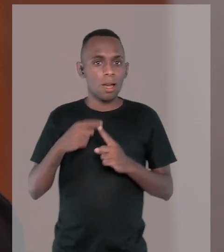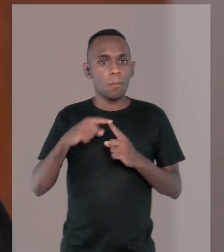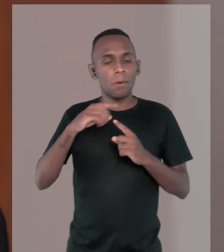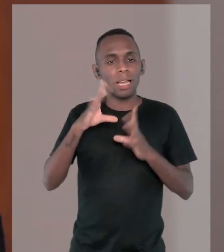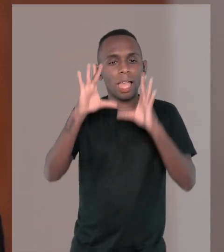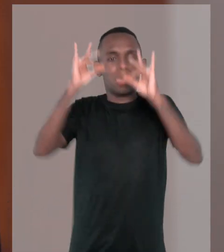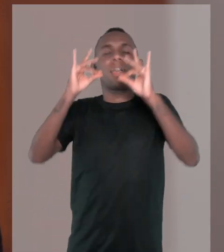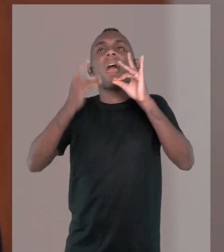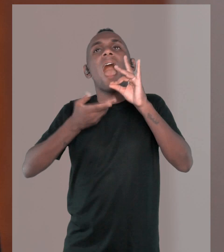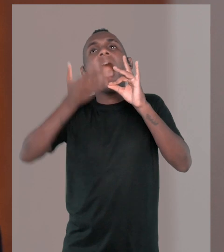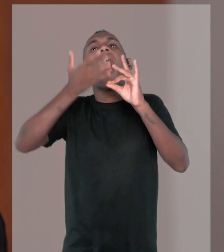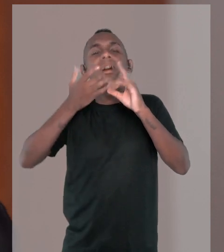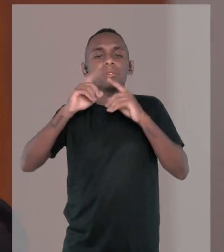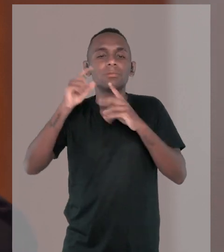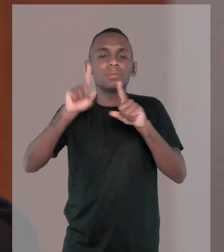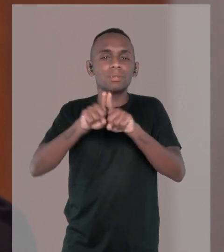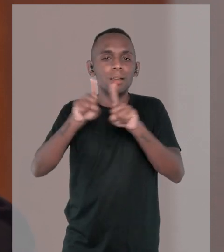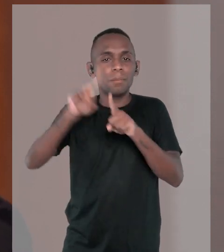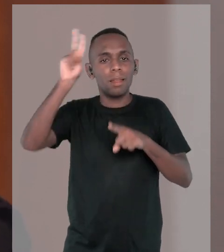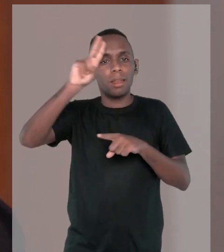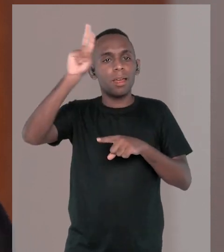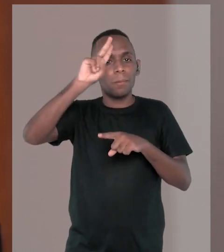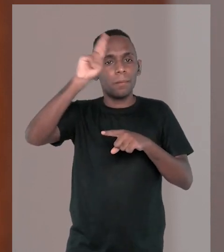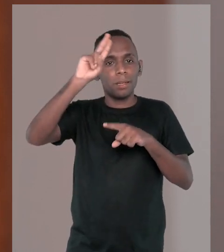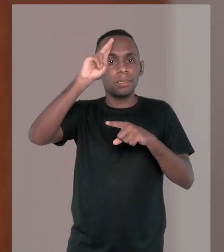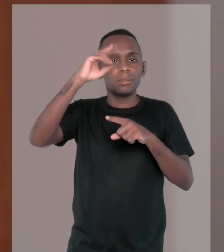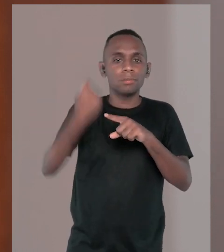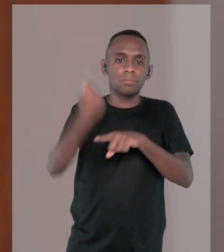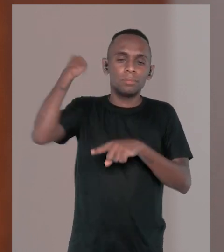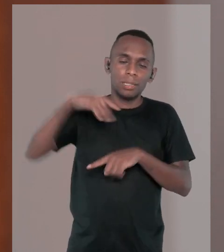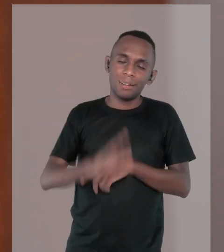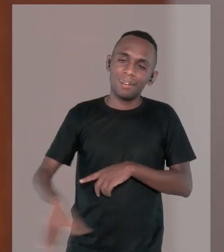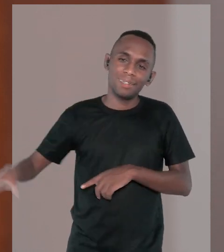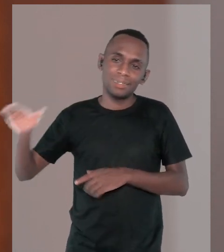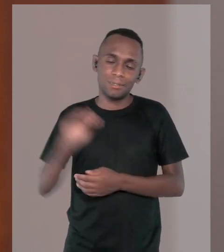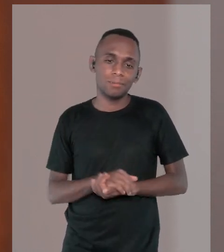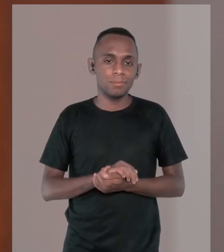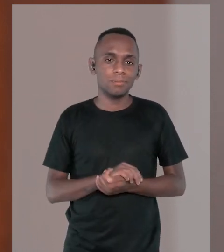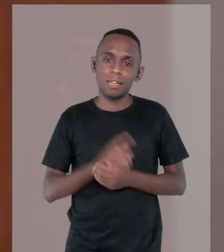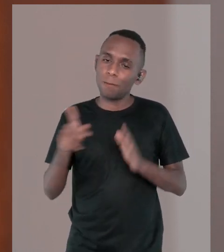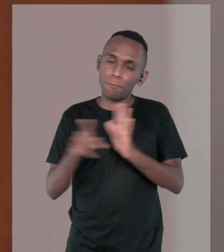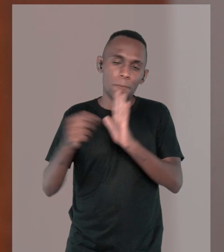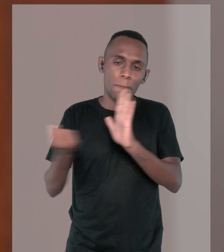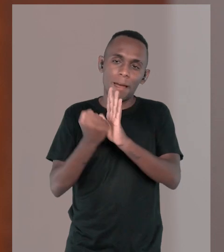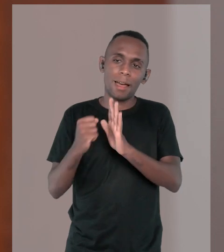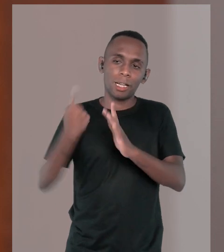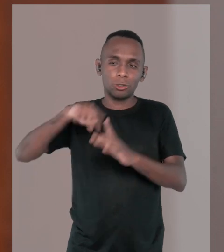céu da boca e dá memória, lembra memórias infantis. Isso é a cara da árvore.